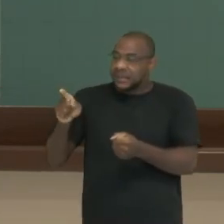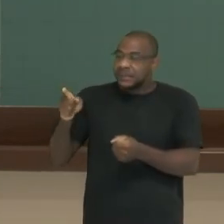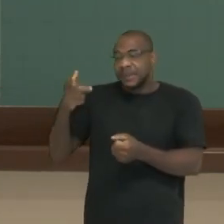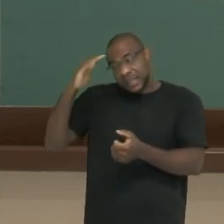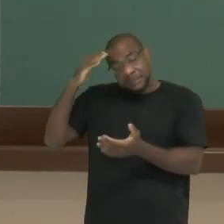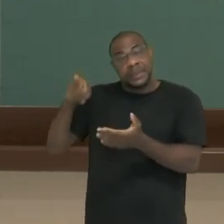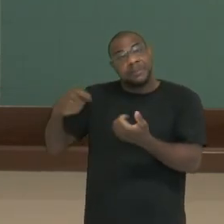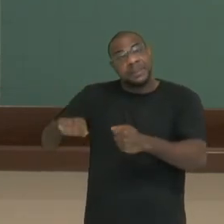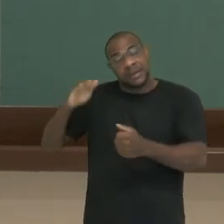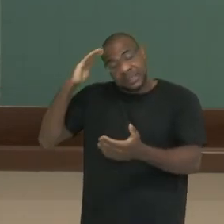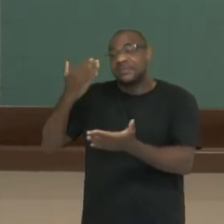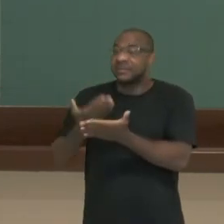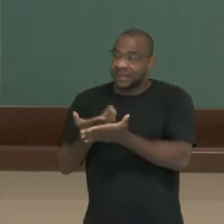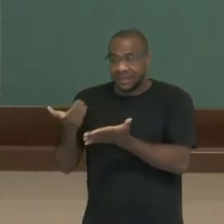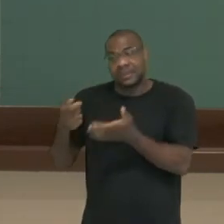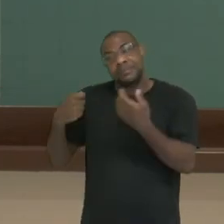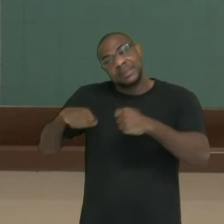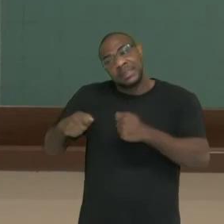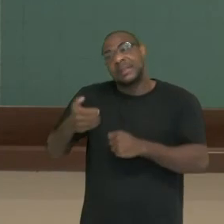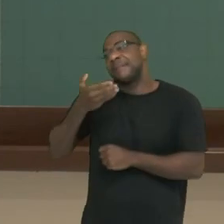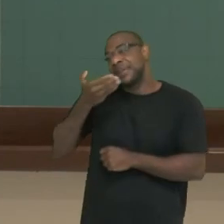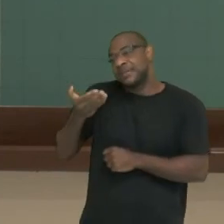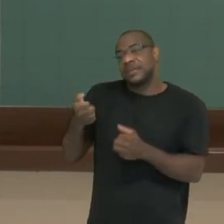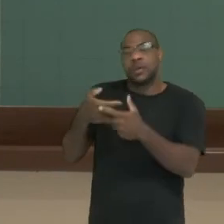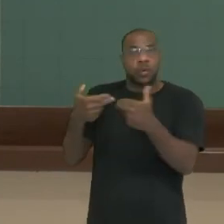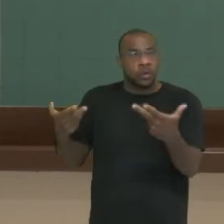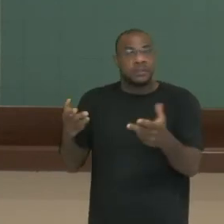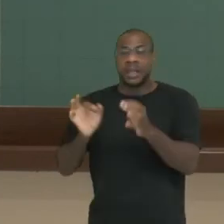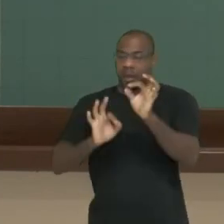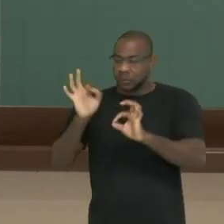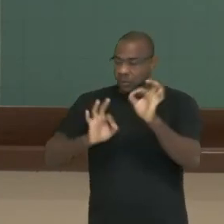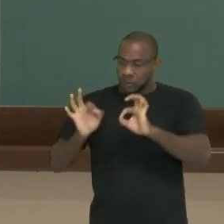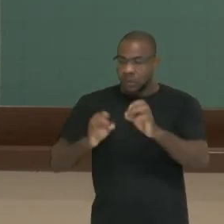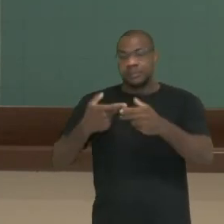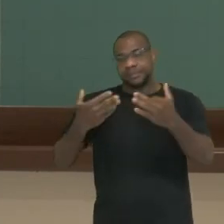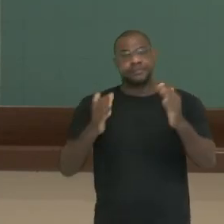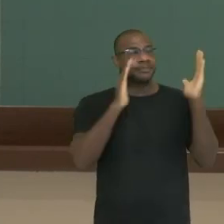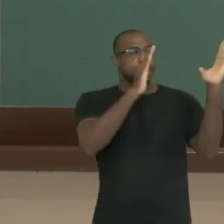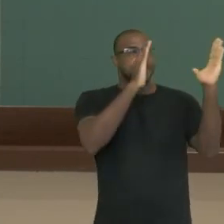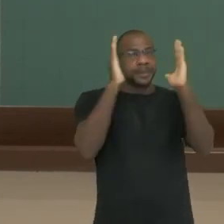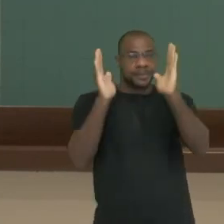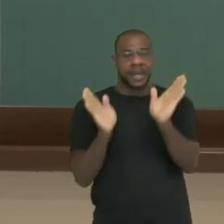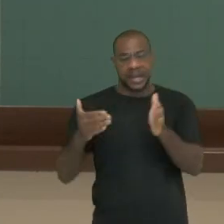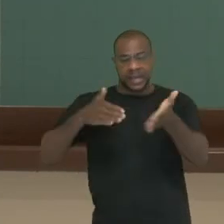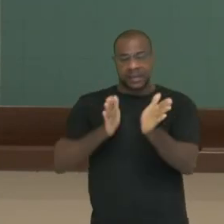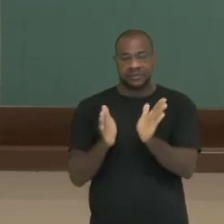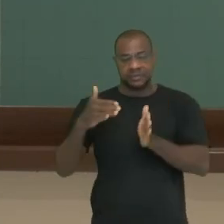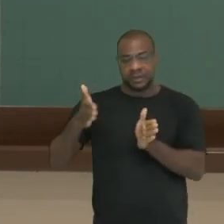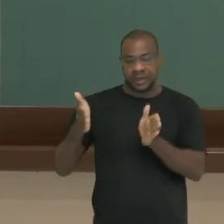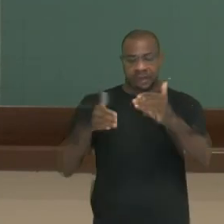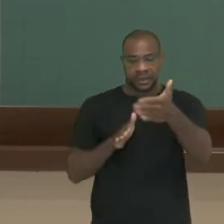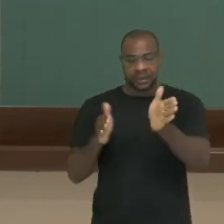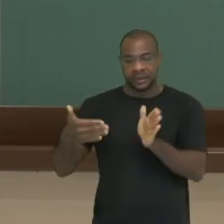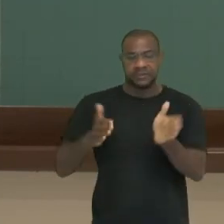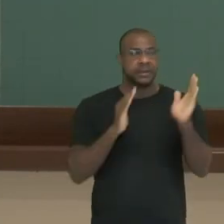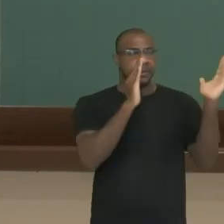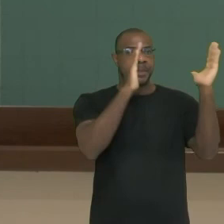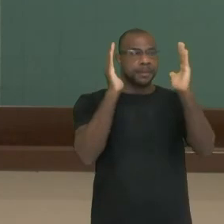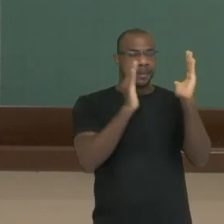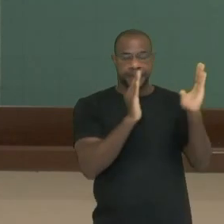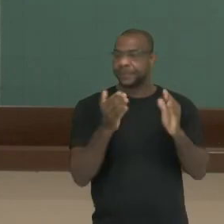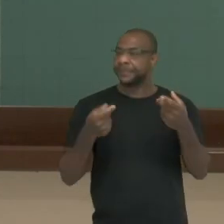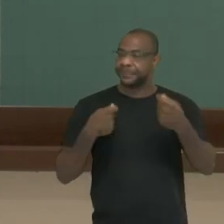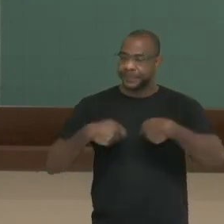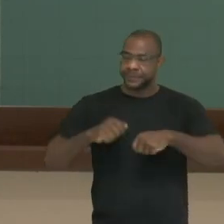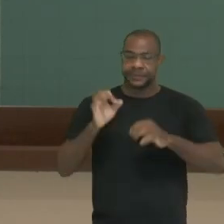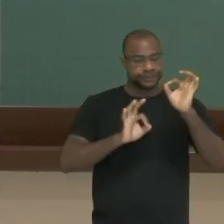necessário adquirir, né, determinados insumos, ali, determinados itens, né, as caixinhas organizadoras para que eles solucionassem o problema. E